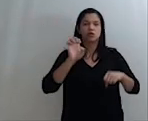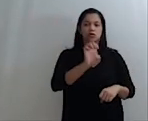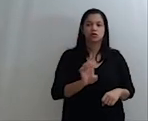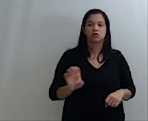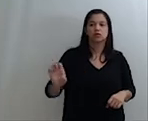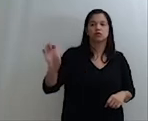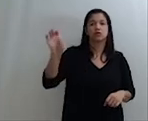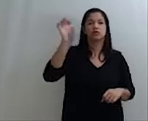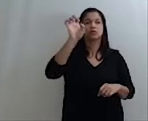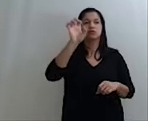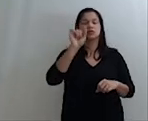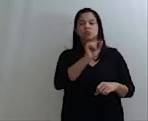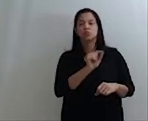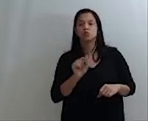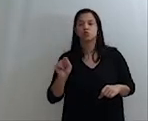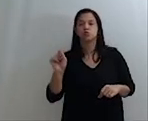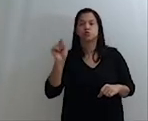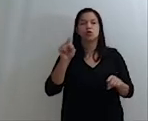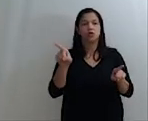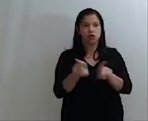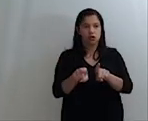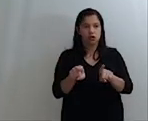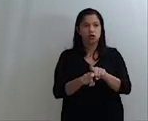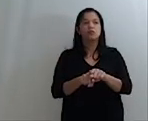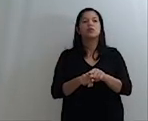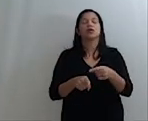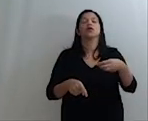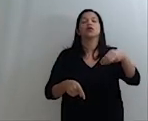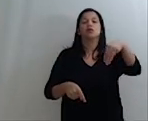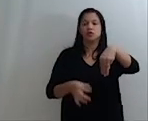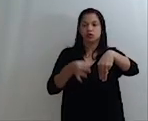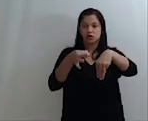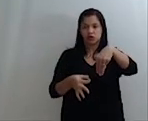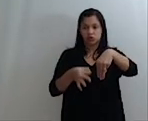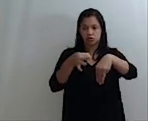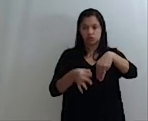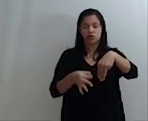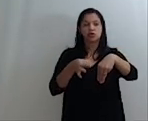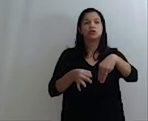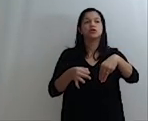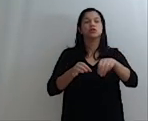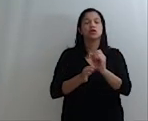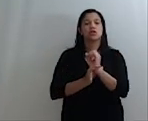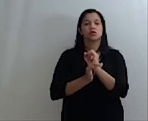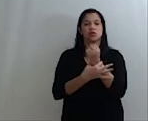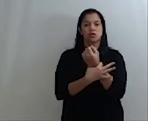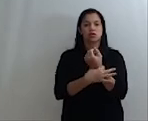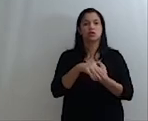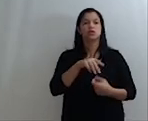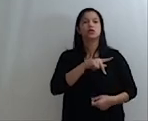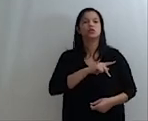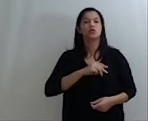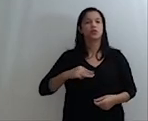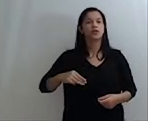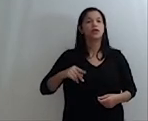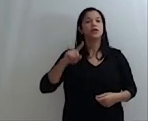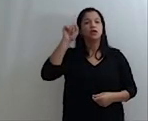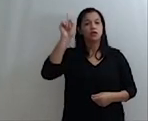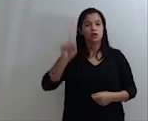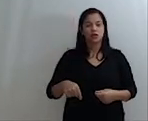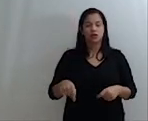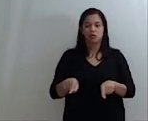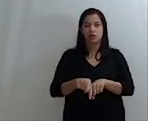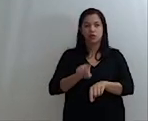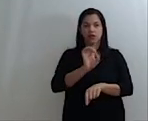federais bem como ao Ministro da Justiça e segurança pública e aos governadores dos estados e do Distrito Federal encarecendo a